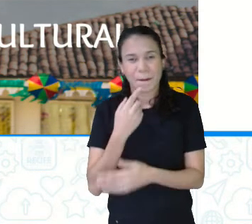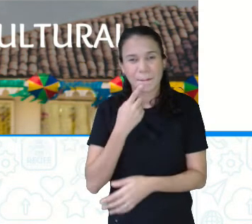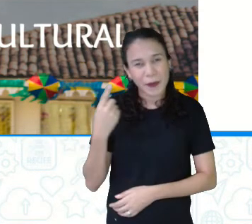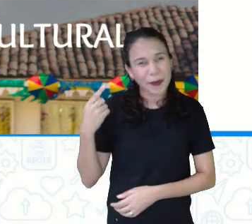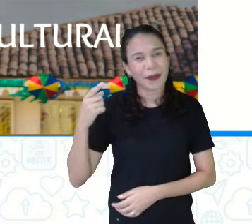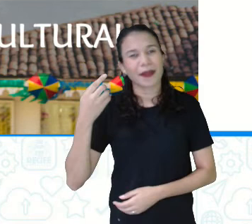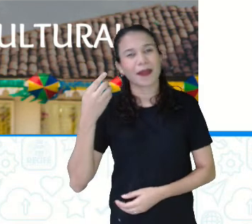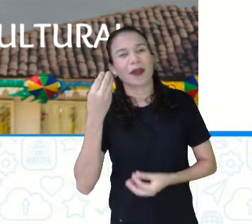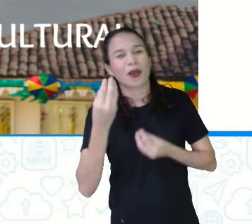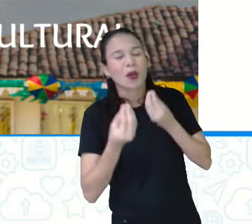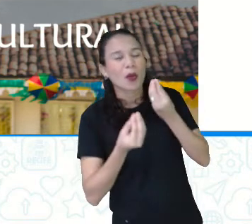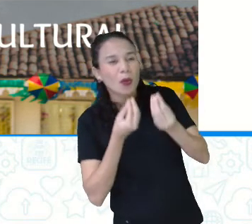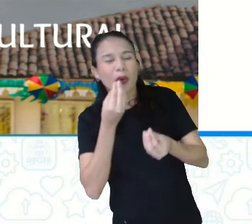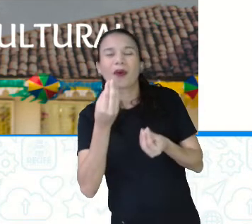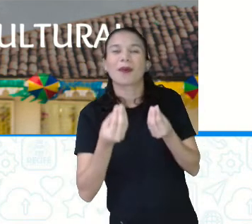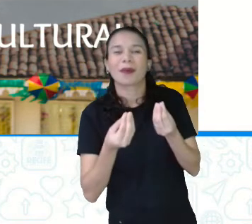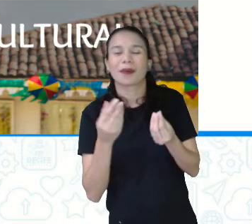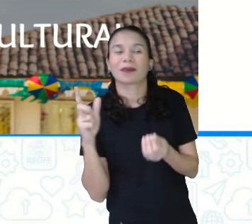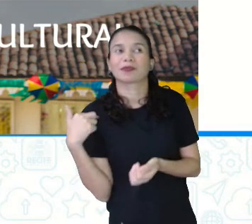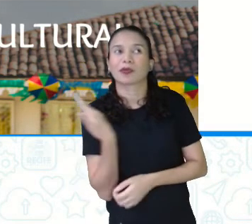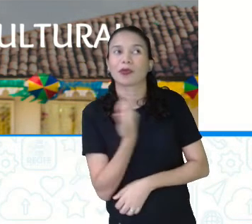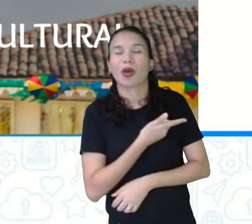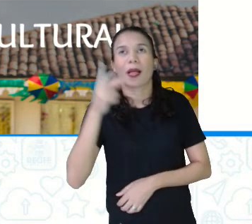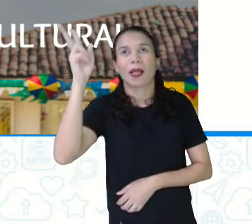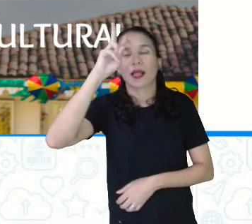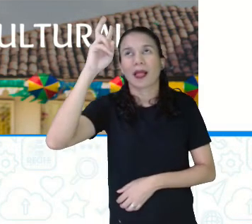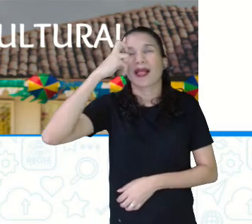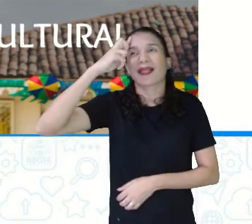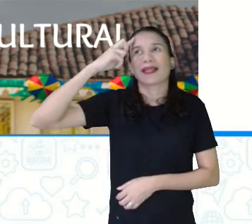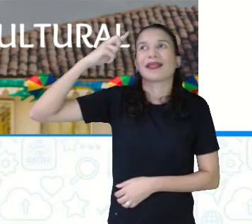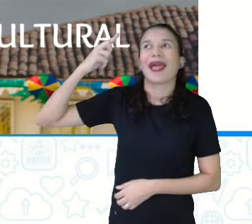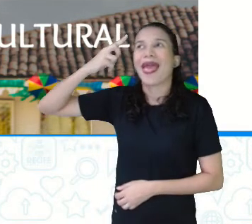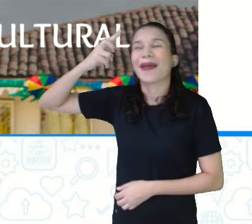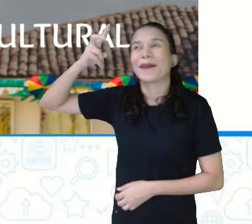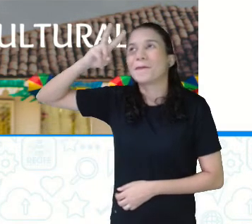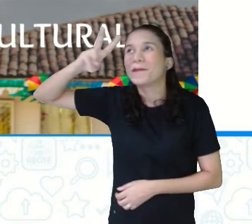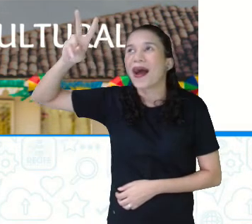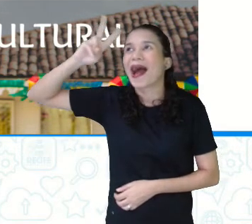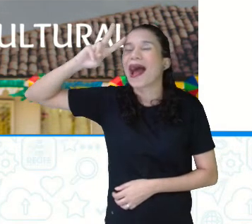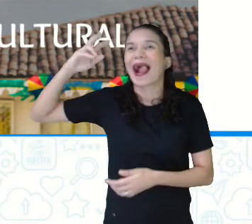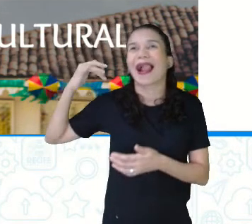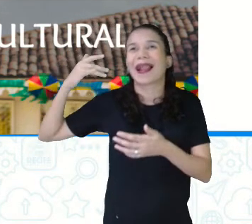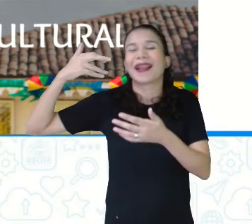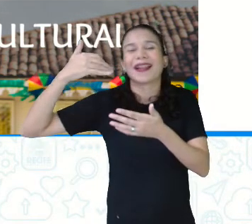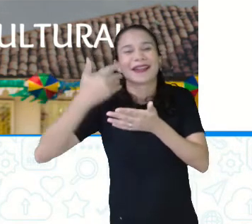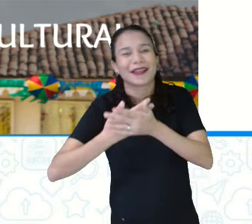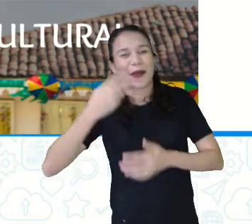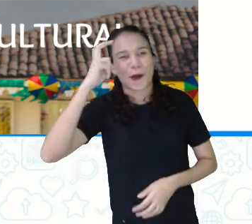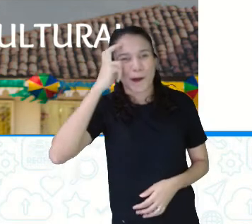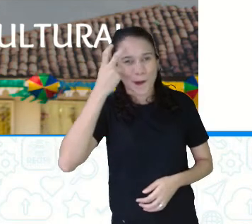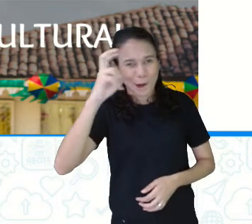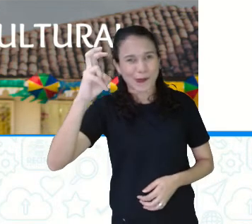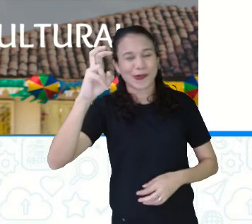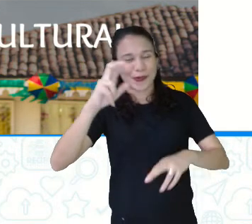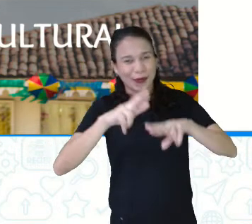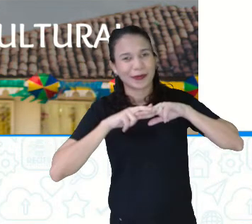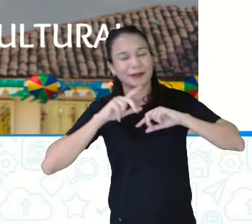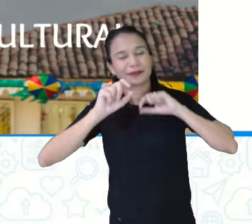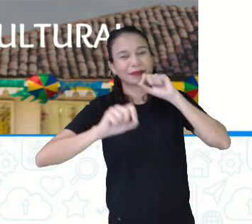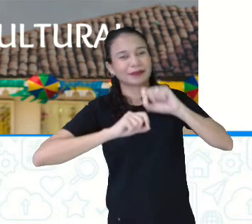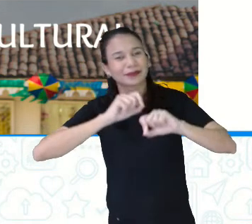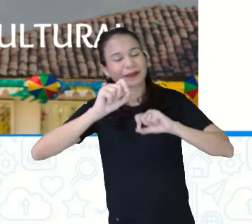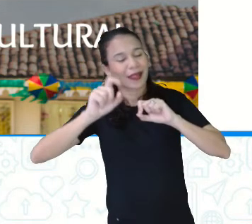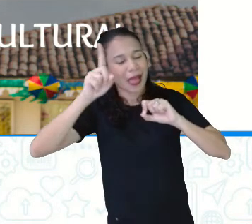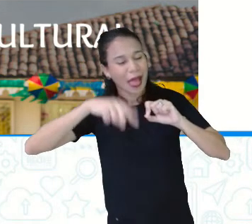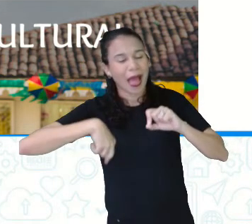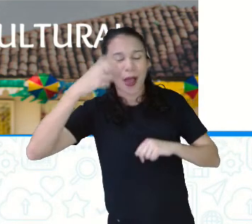aquela questão, aqueles patrimônios que nos remetem às nossas histórias, né, à nossa cultura, e aí o patrimônio